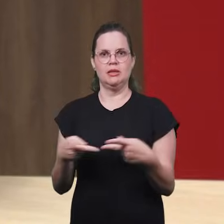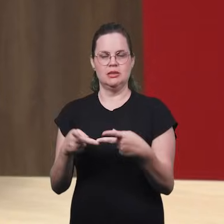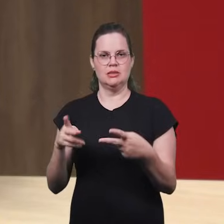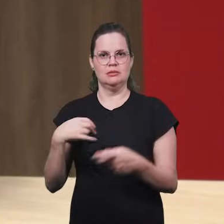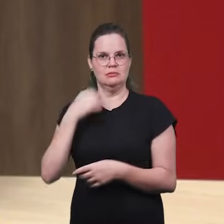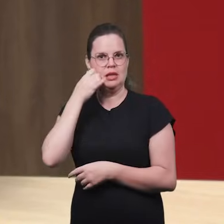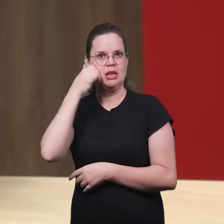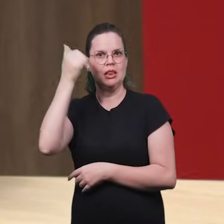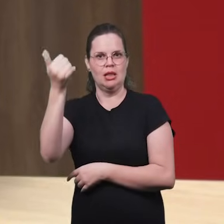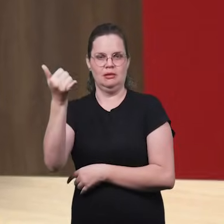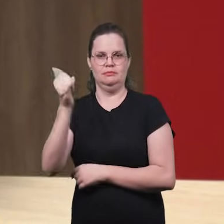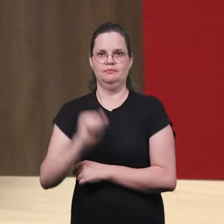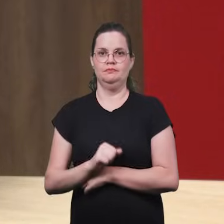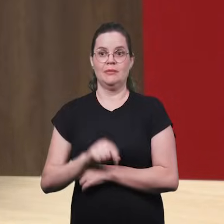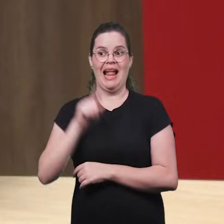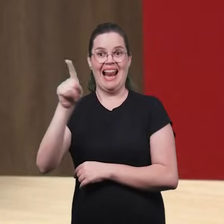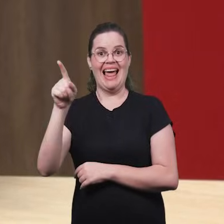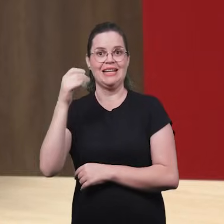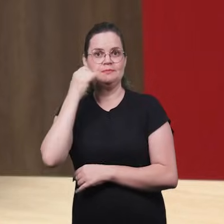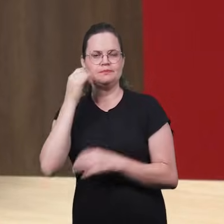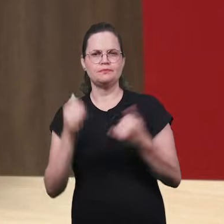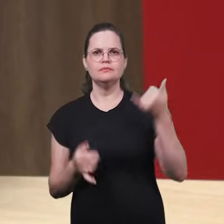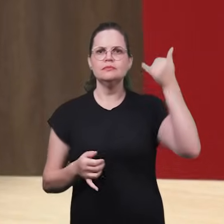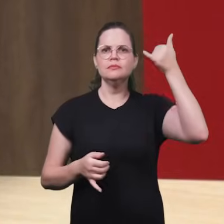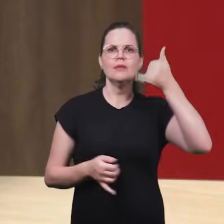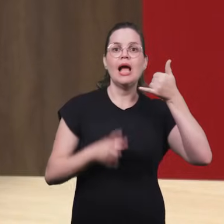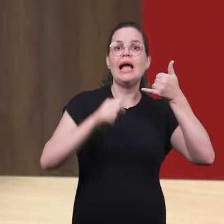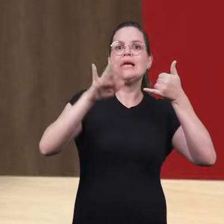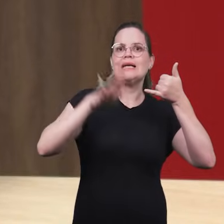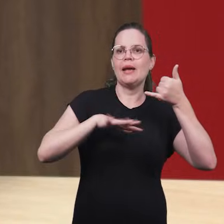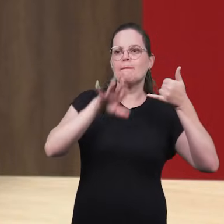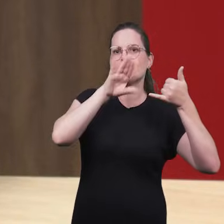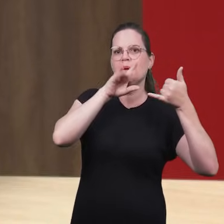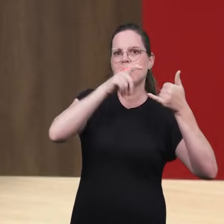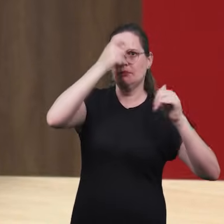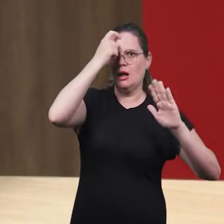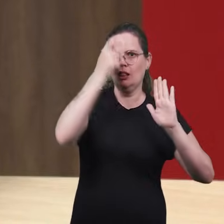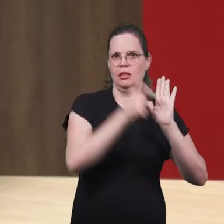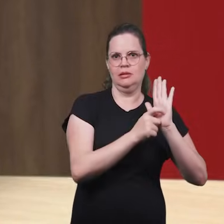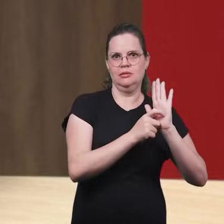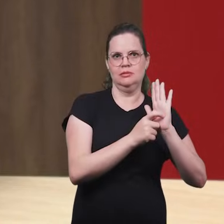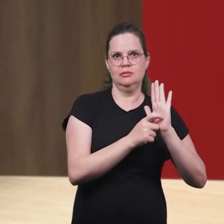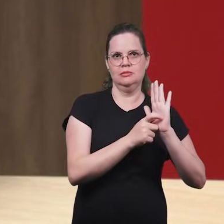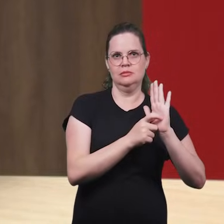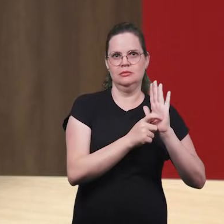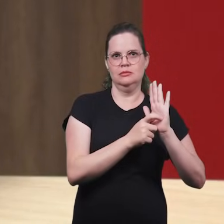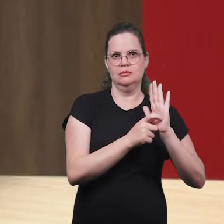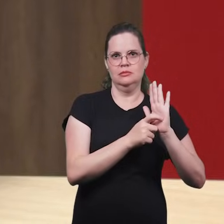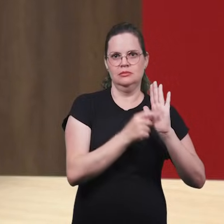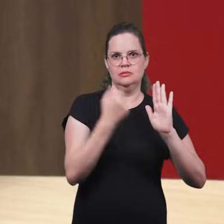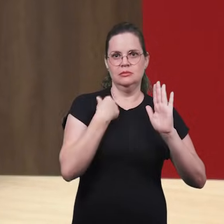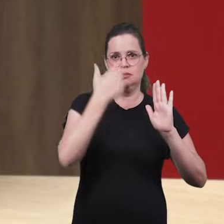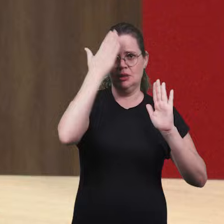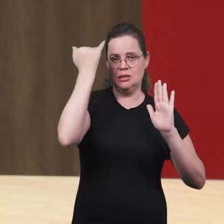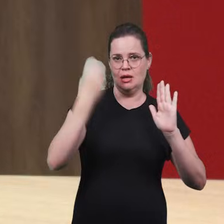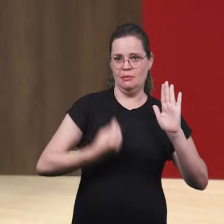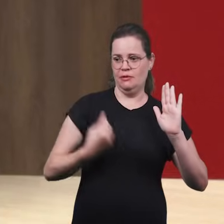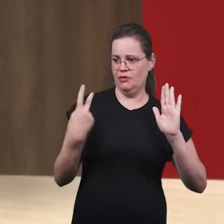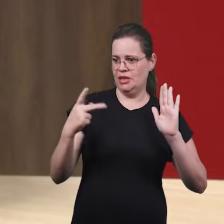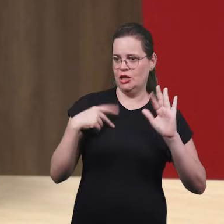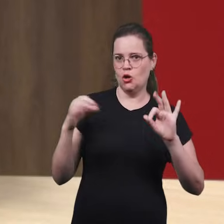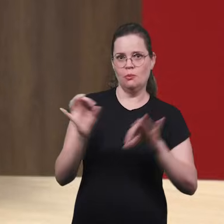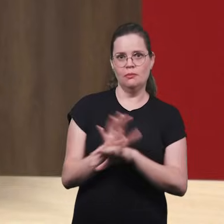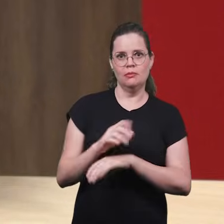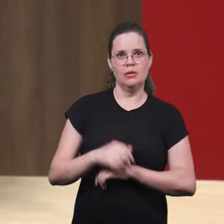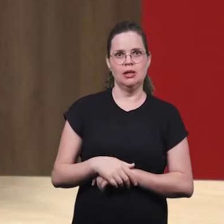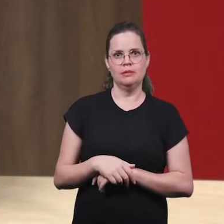pizza. Ele é atendido pela inteligência artificial que sabe a vida dele